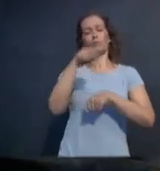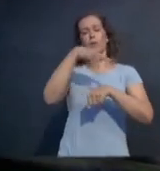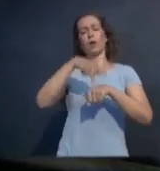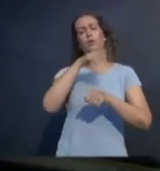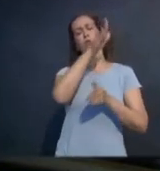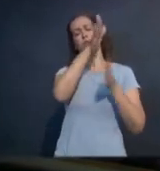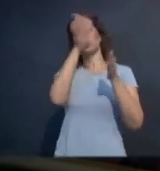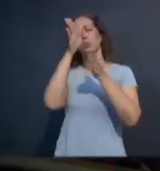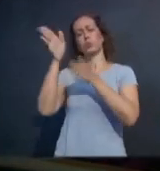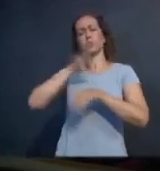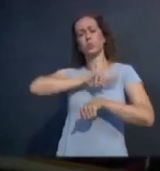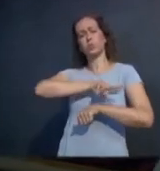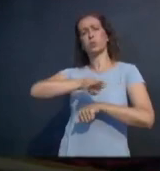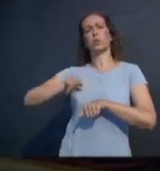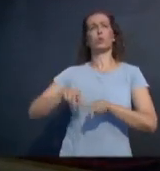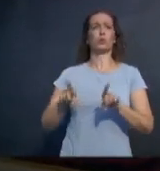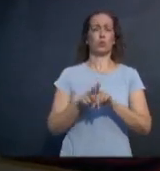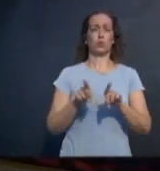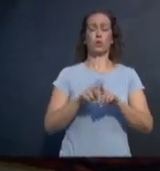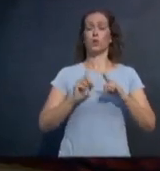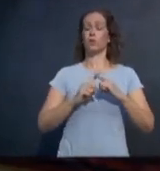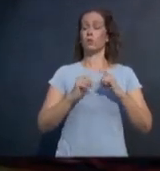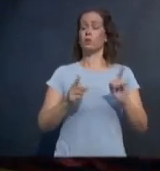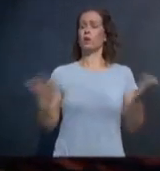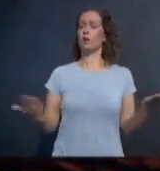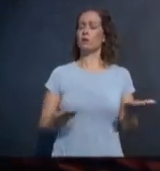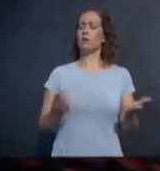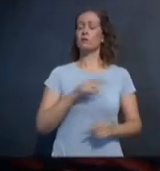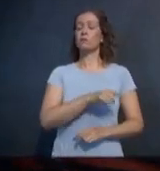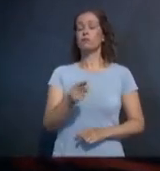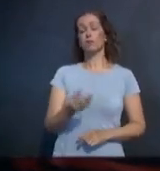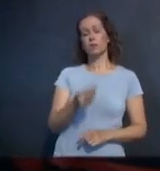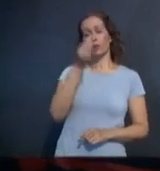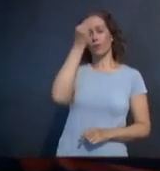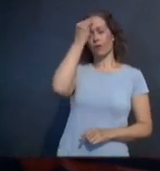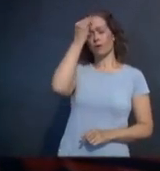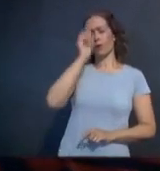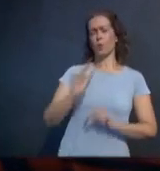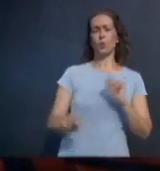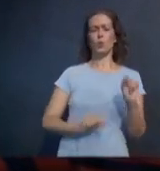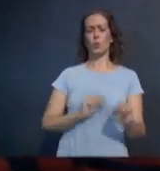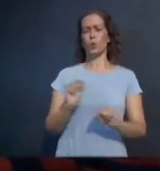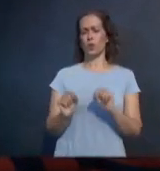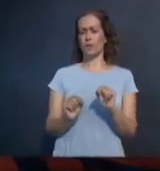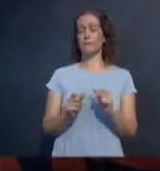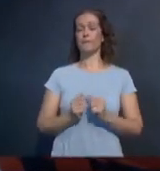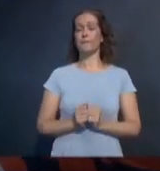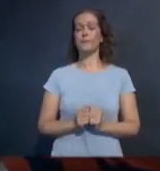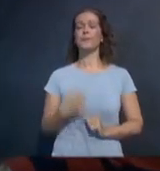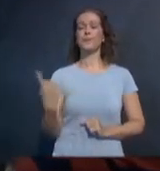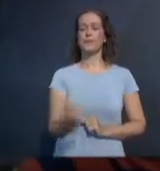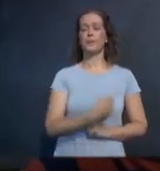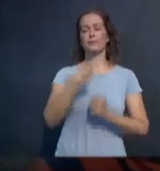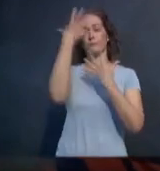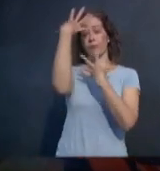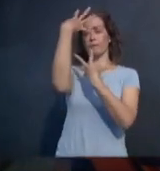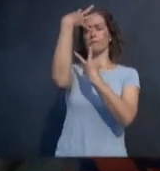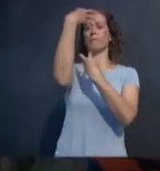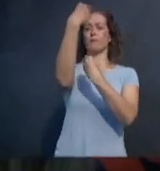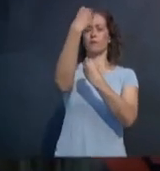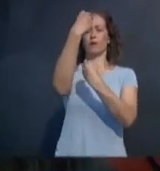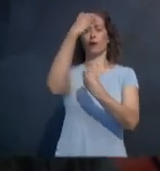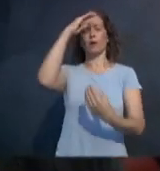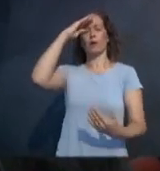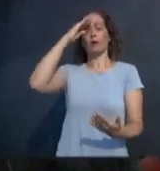países. Mas agora, algo que você precisa guardar no coração é exatamente isso, que a nossa fé,